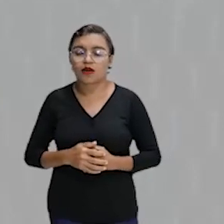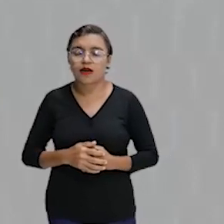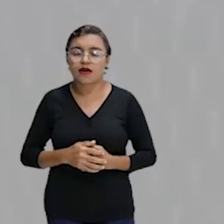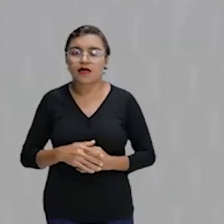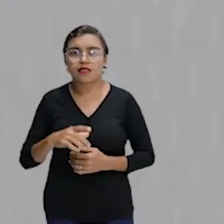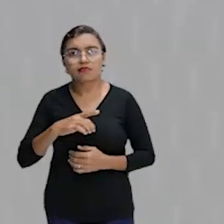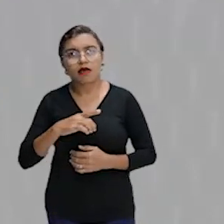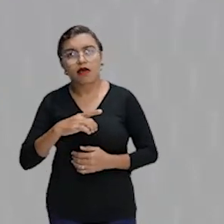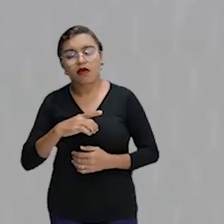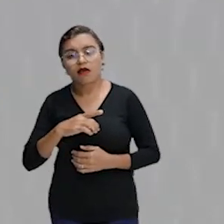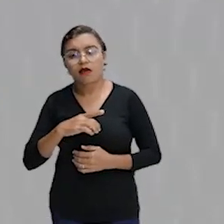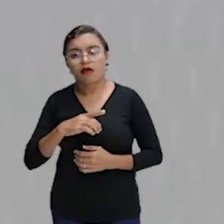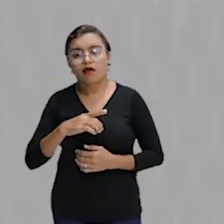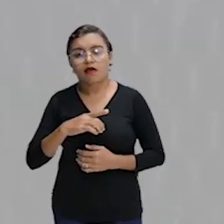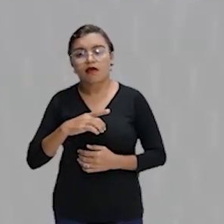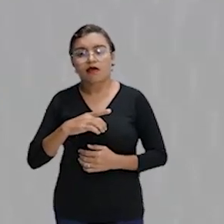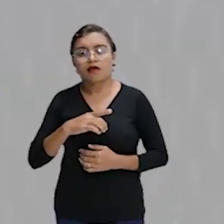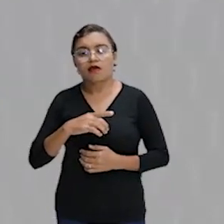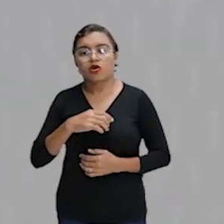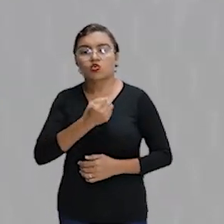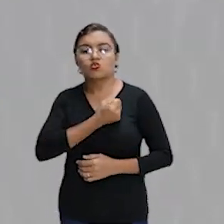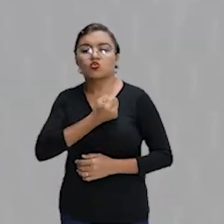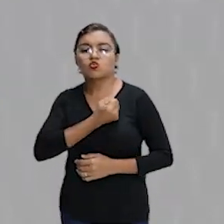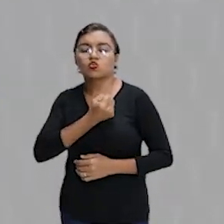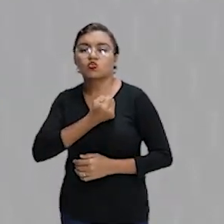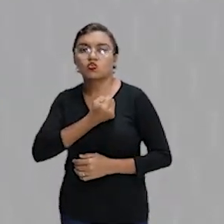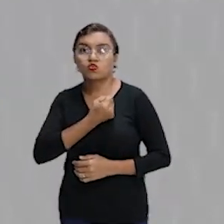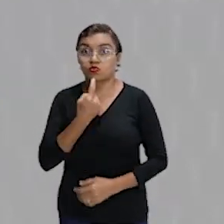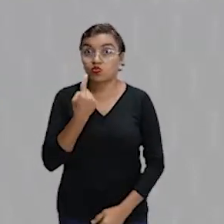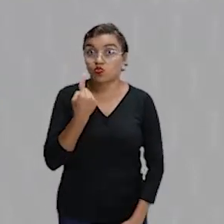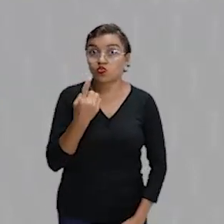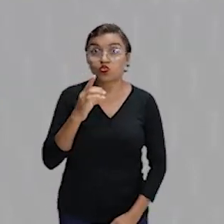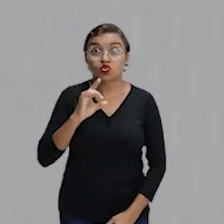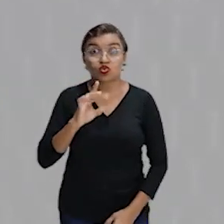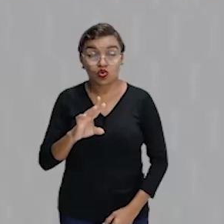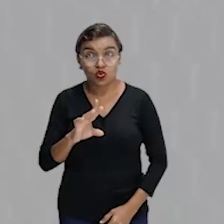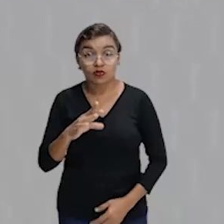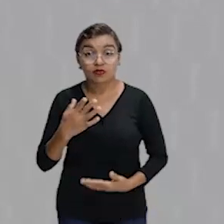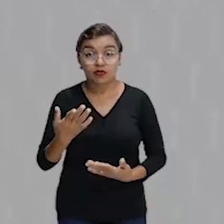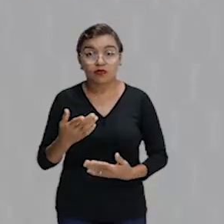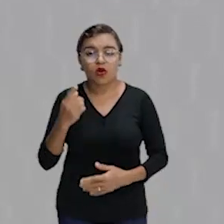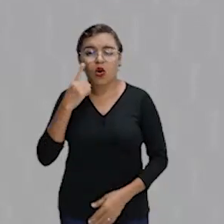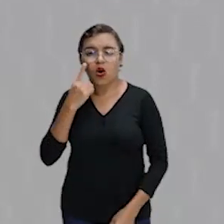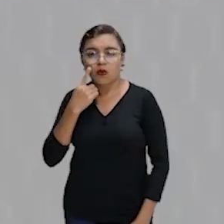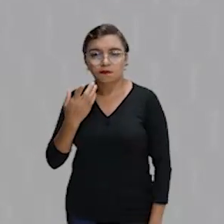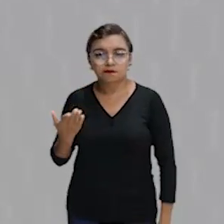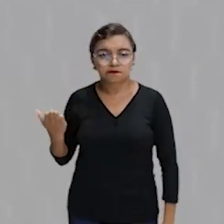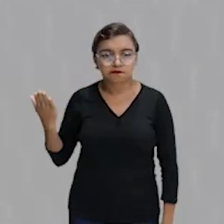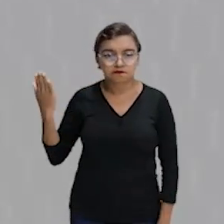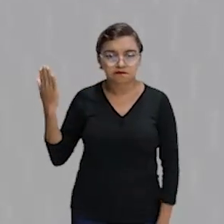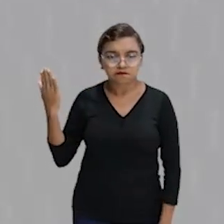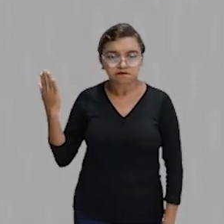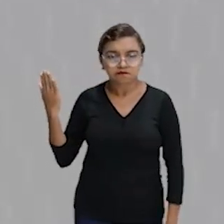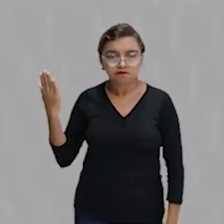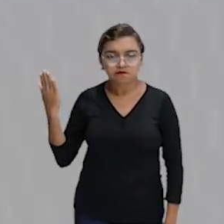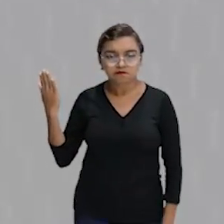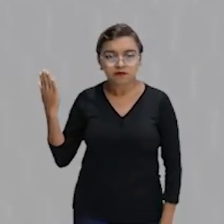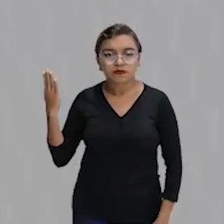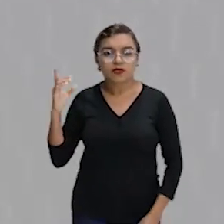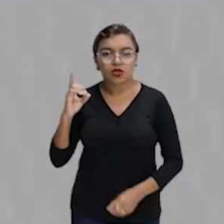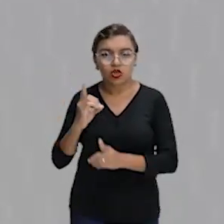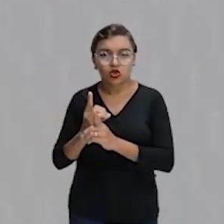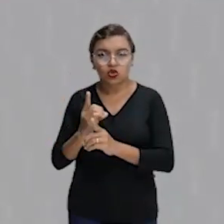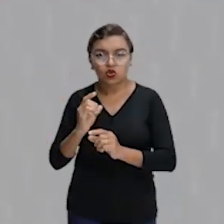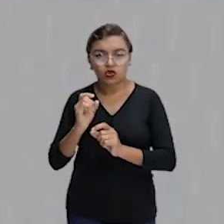tenho que ter apenas um algarismo na parte inteira. Aí, o ajuste de 4,8 vezes 10 a terceira, e aí nós